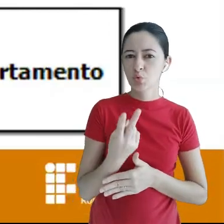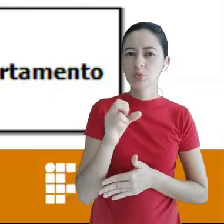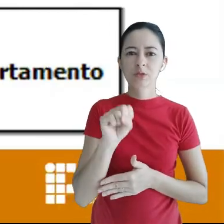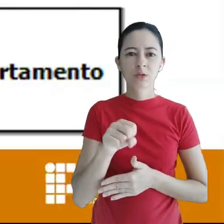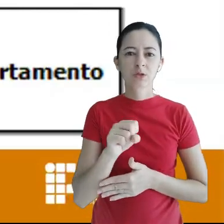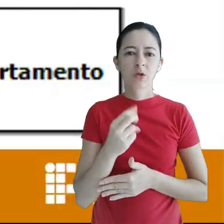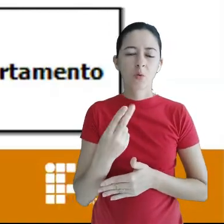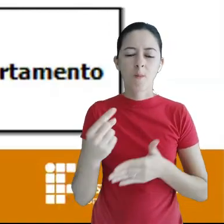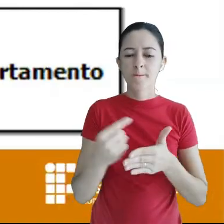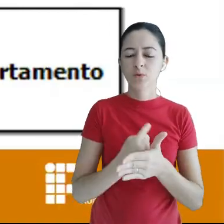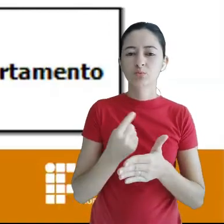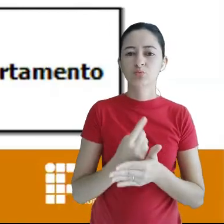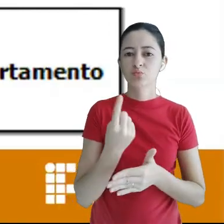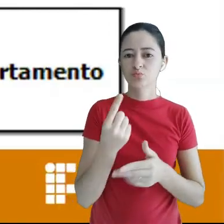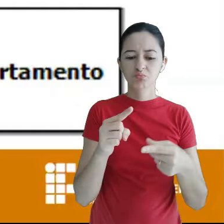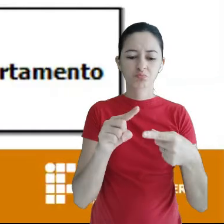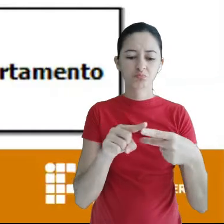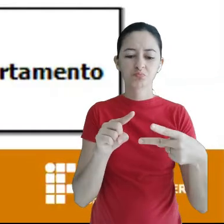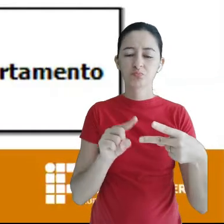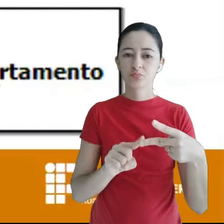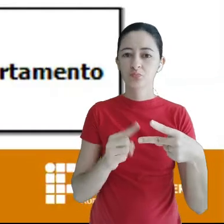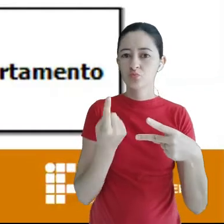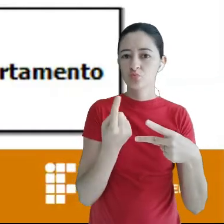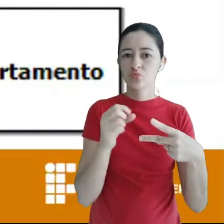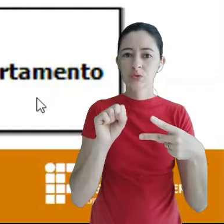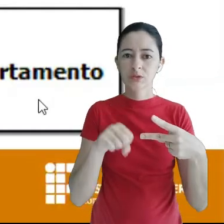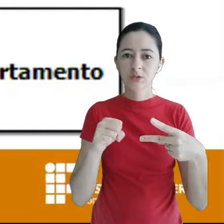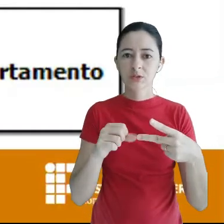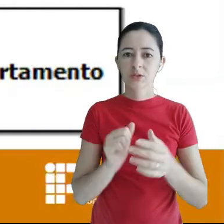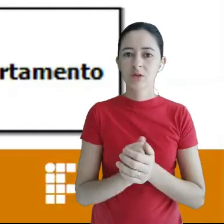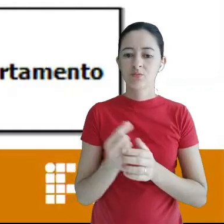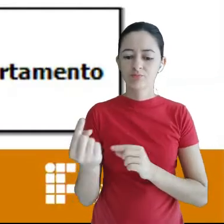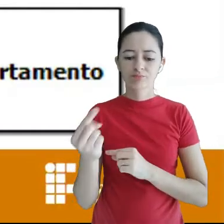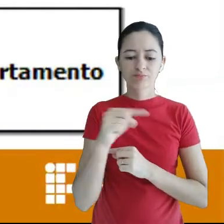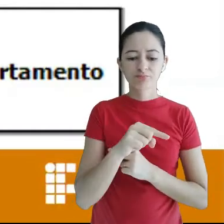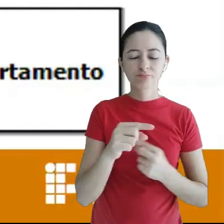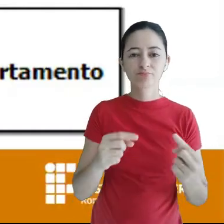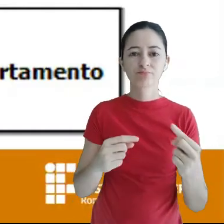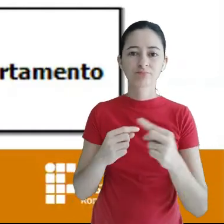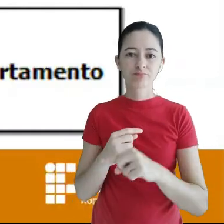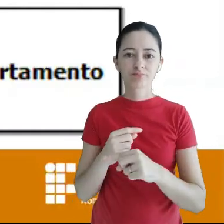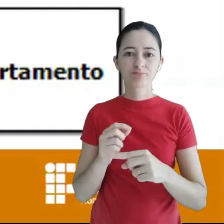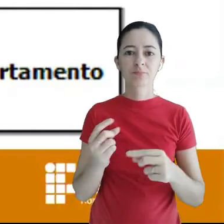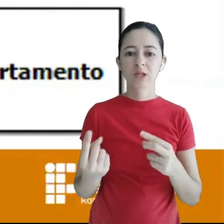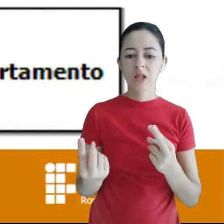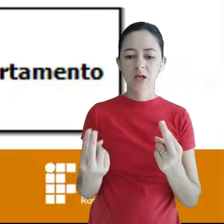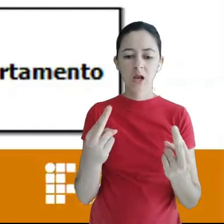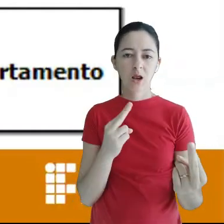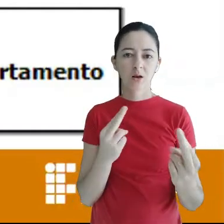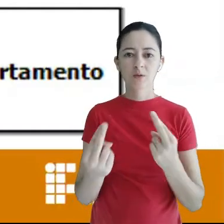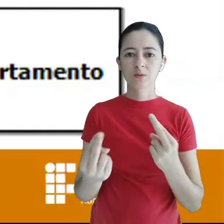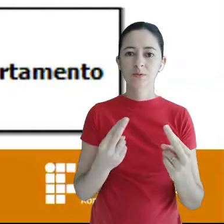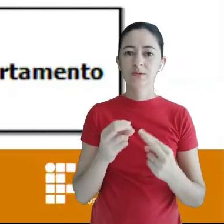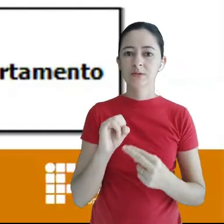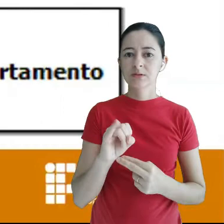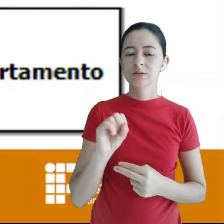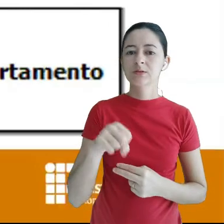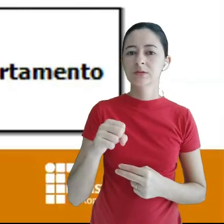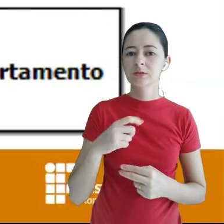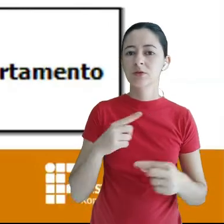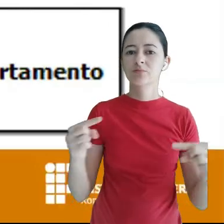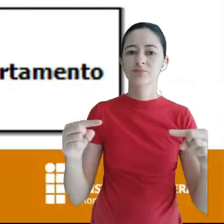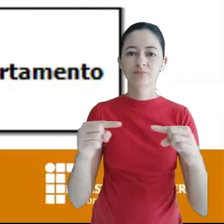e tem hora que vai ter só um sim. Se você vai fazer as duas perguntas, uma aí de uma volta, correto? Se uma das duas for sim,